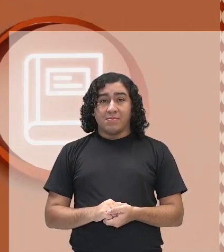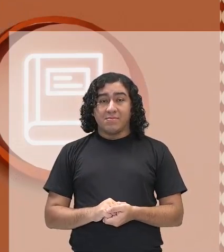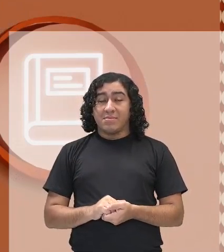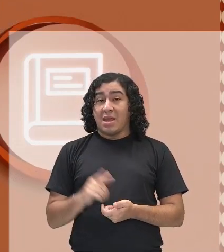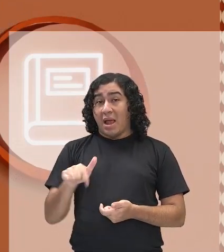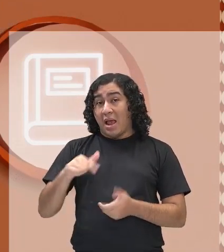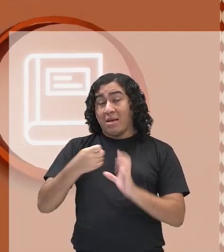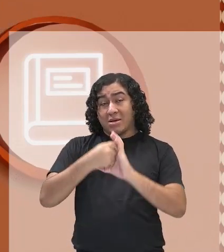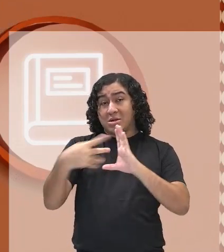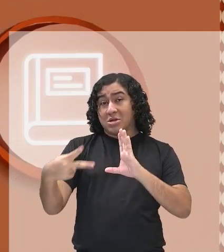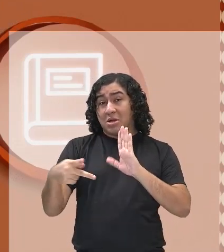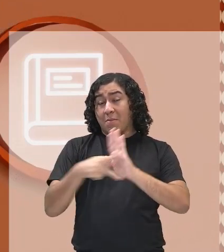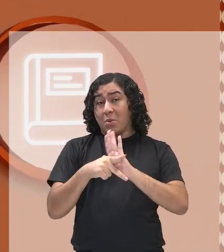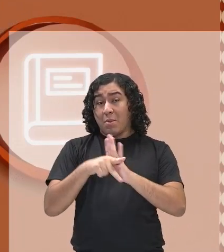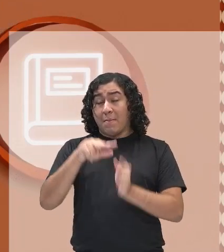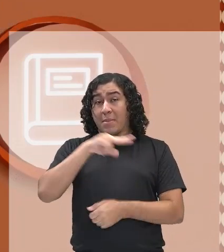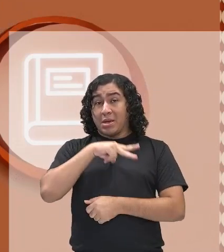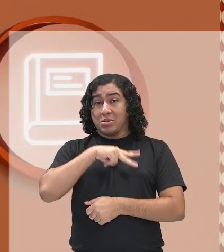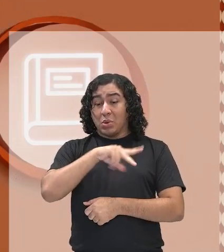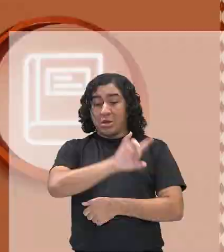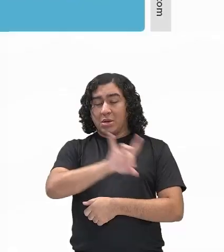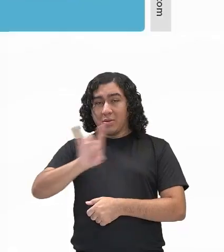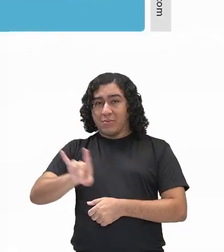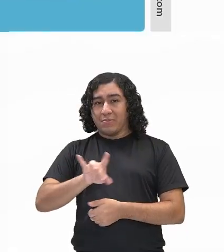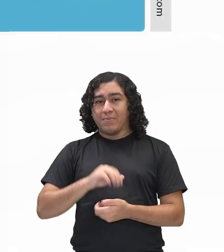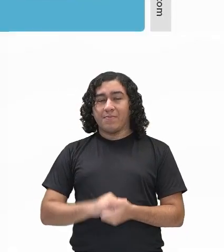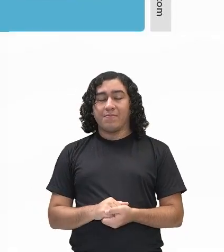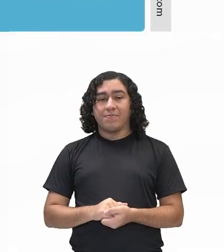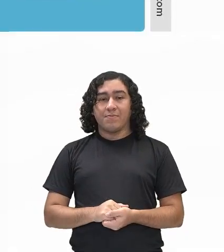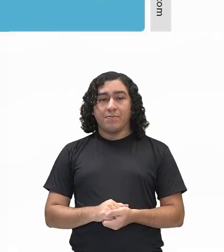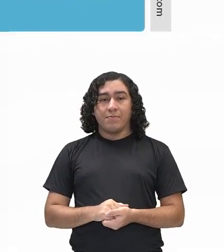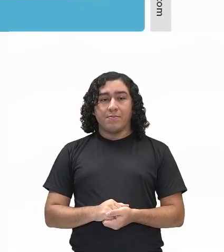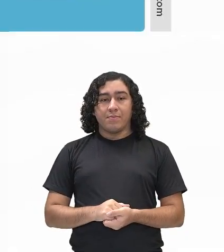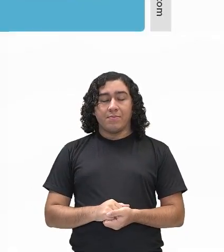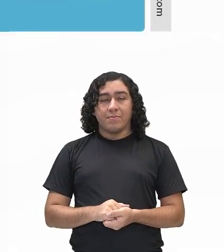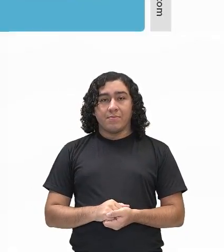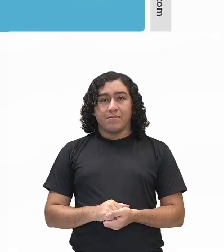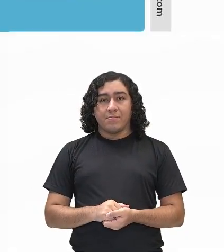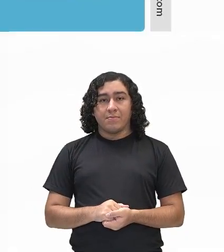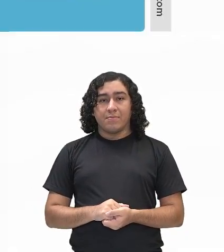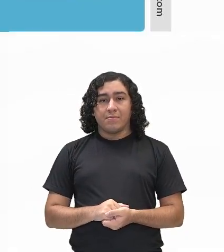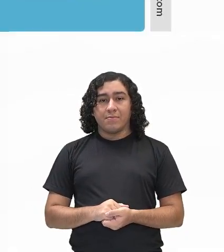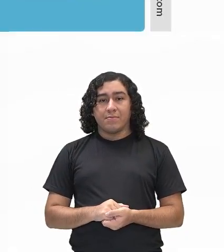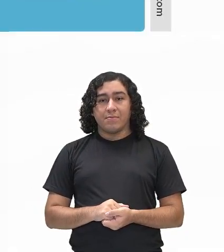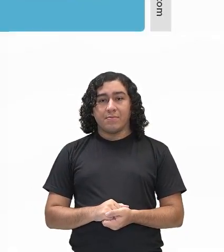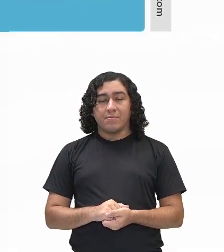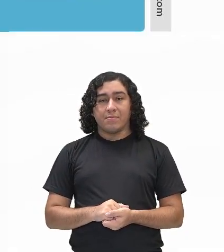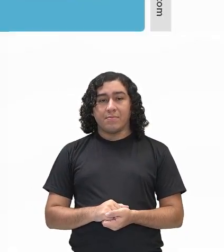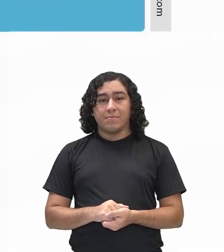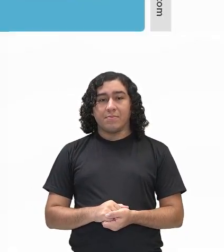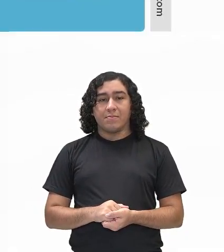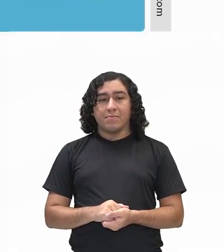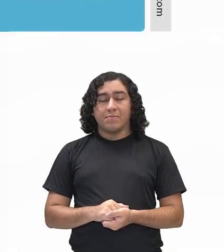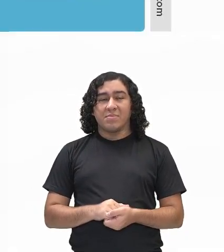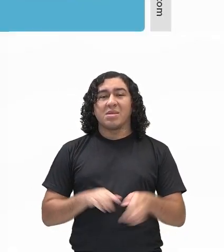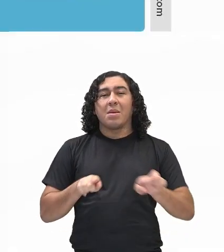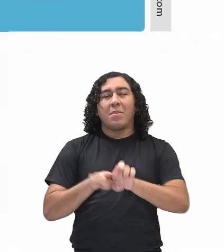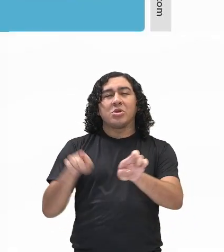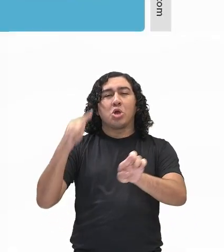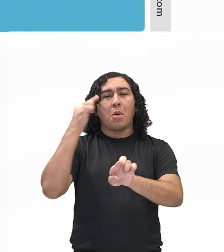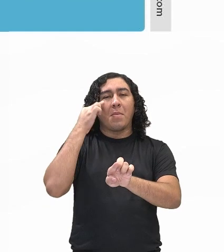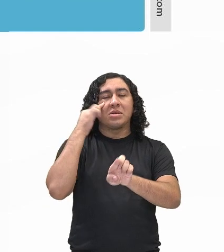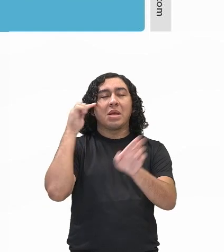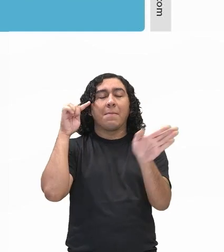né? Mas vamos ver aqui, continuando aqui para te fechar, voltando aqui ao nosso primeiro questionamento, que é